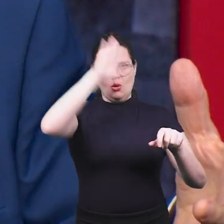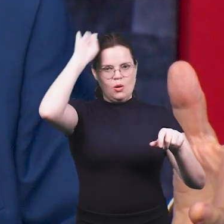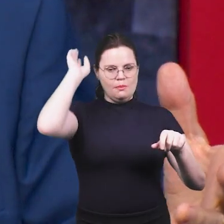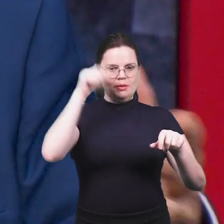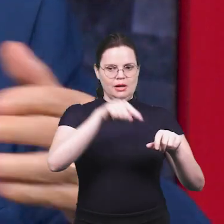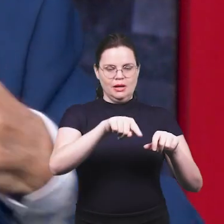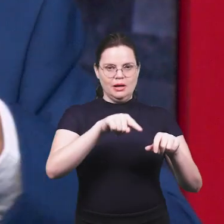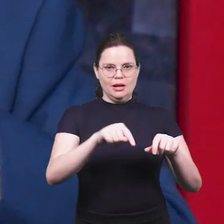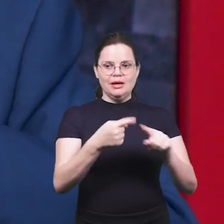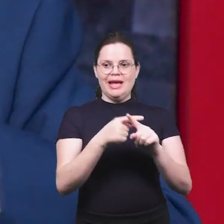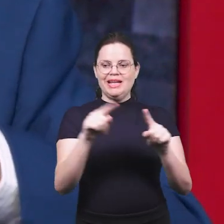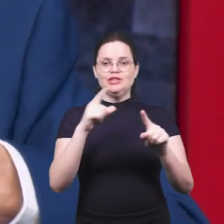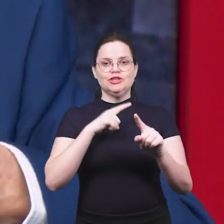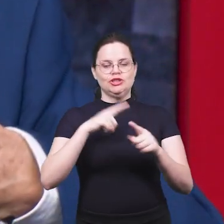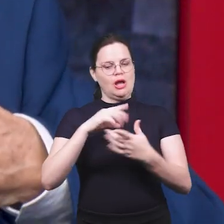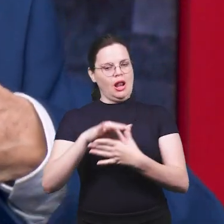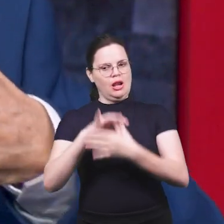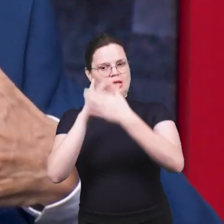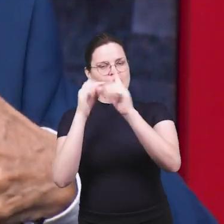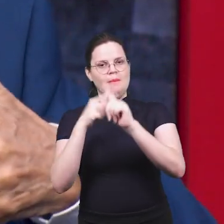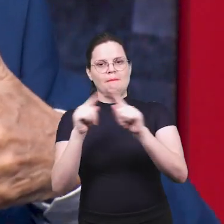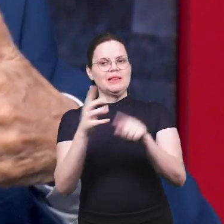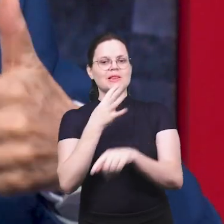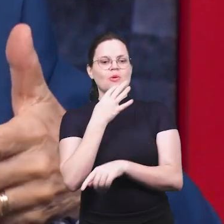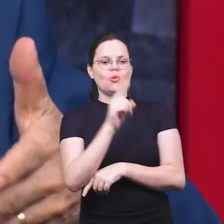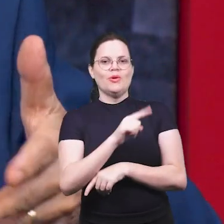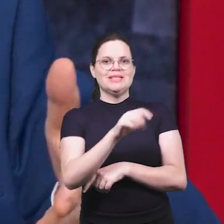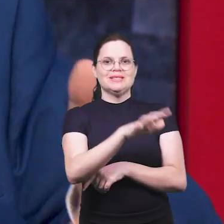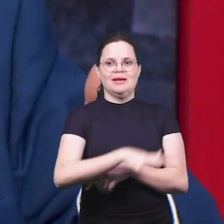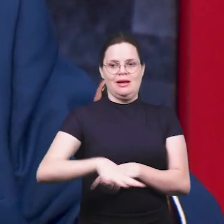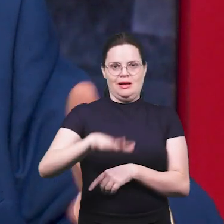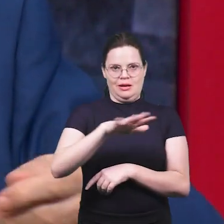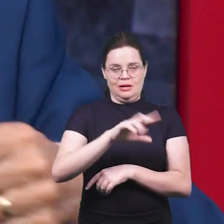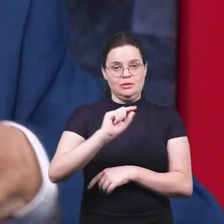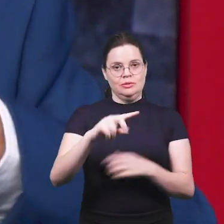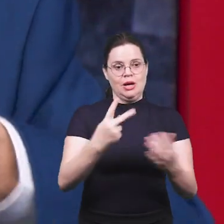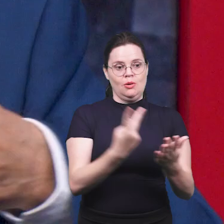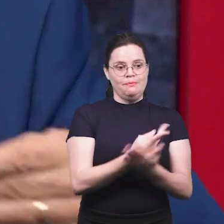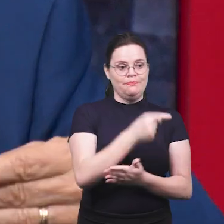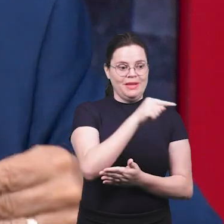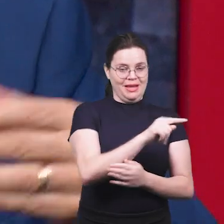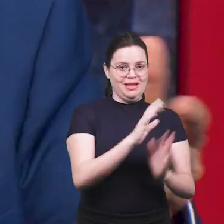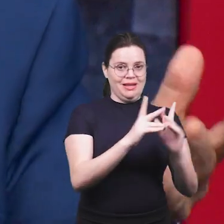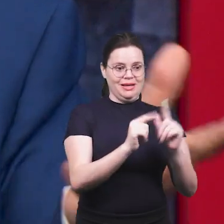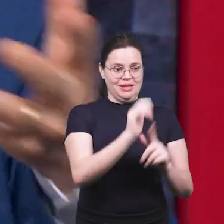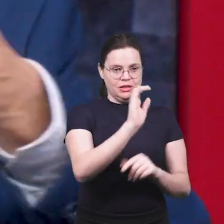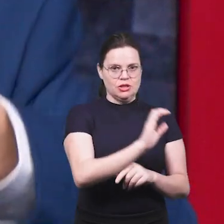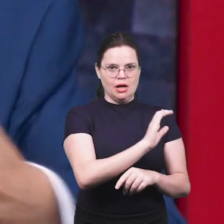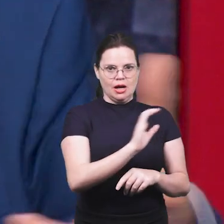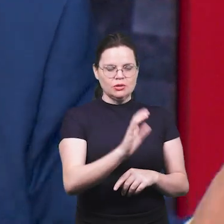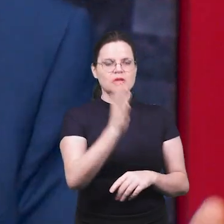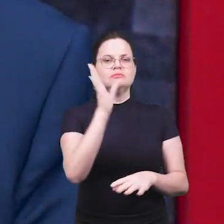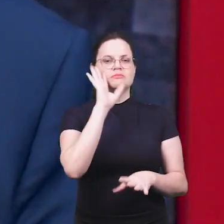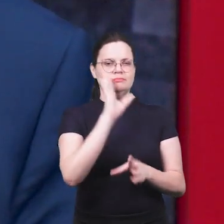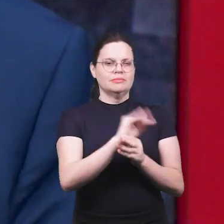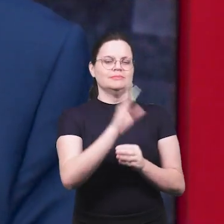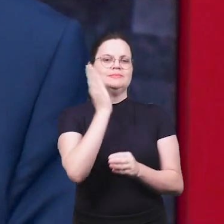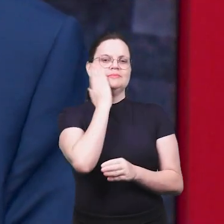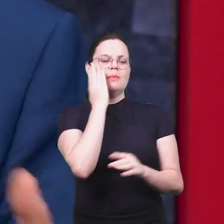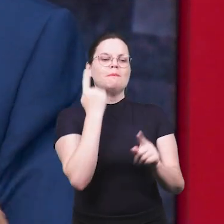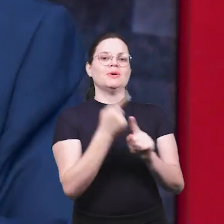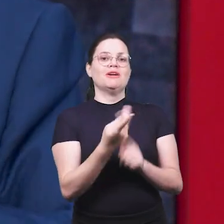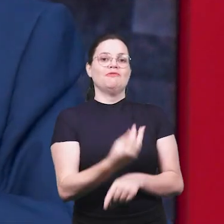Império Romano, o que a Igreja dominava completamente, muito bem, porque viveu lá